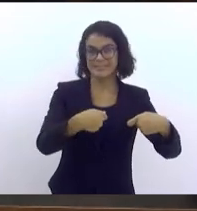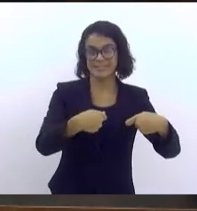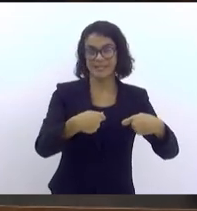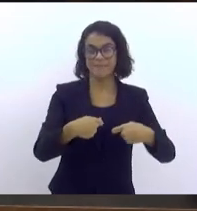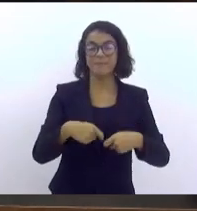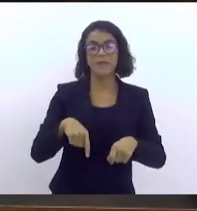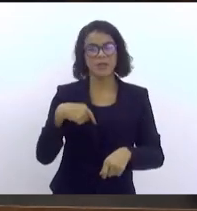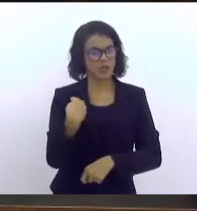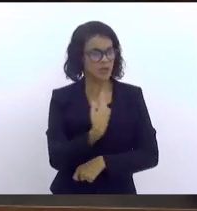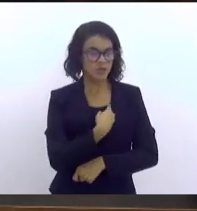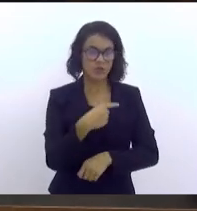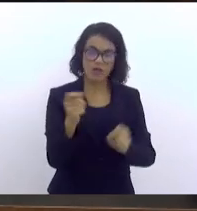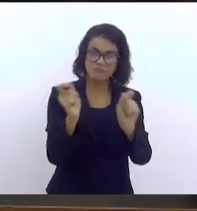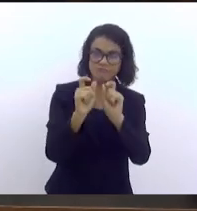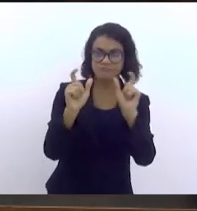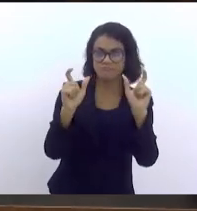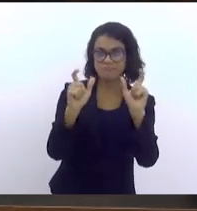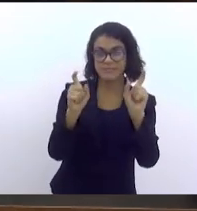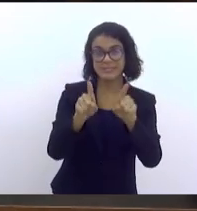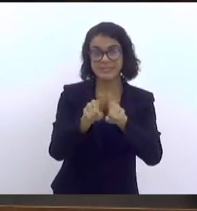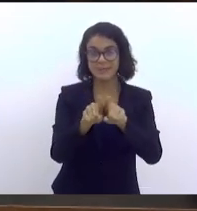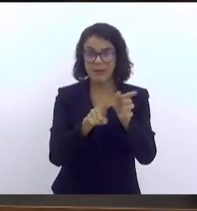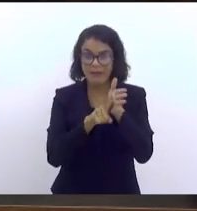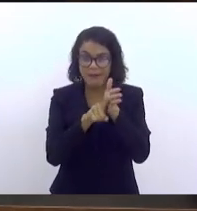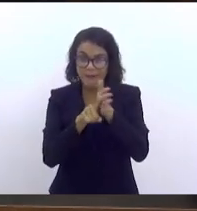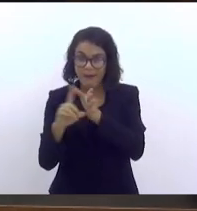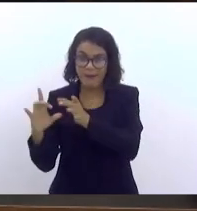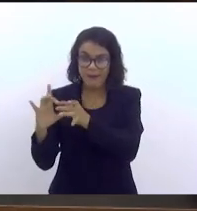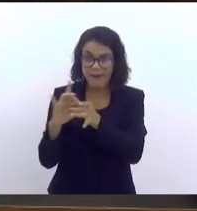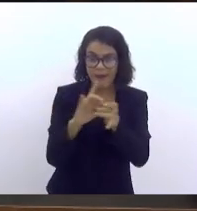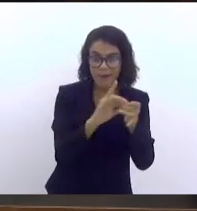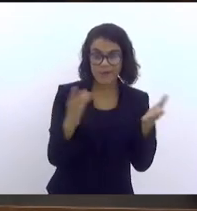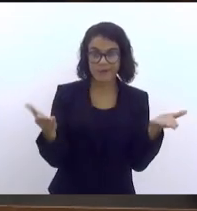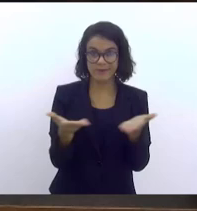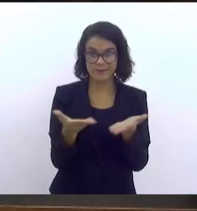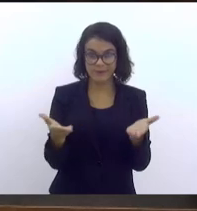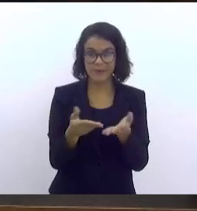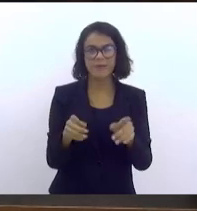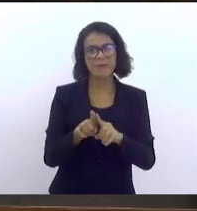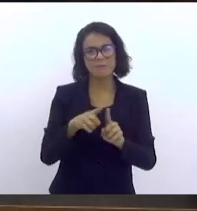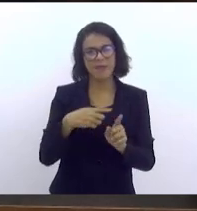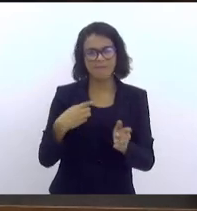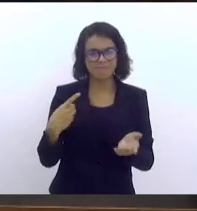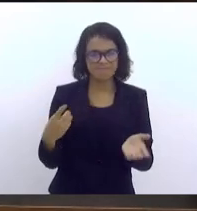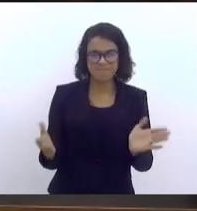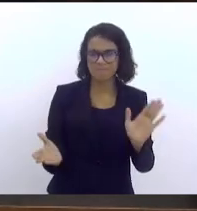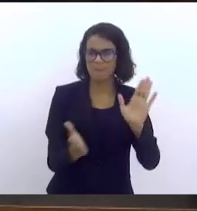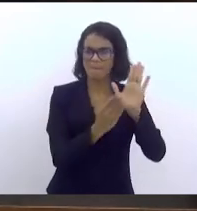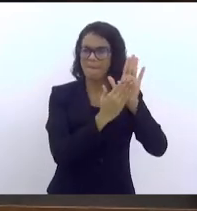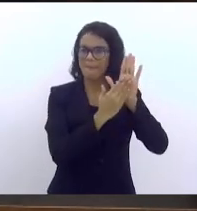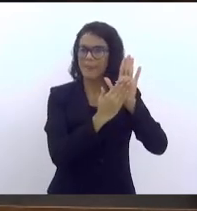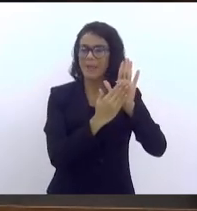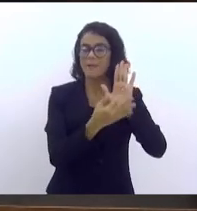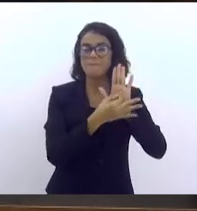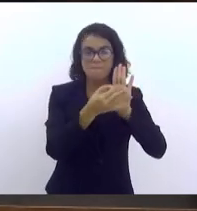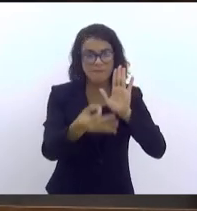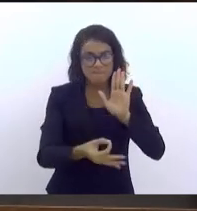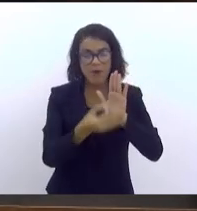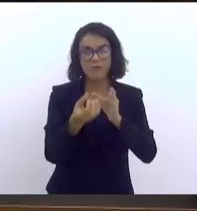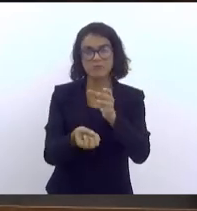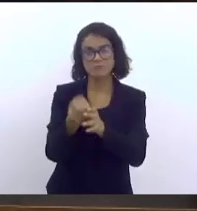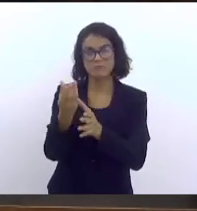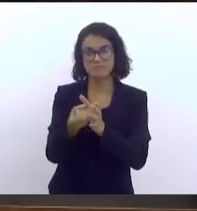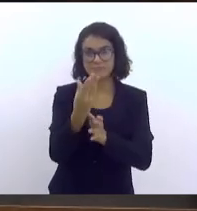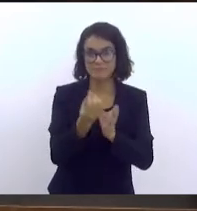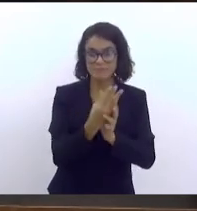estaremos atentos e analisar o contexto atual e nos comprometer com as propostas que surgiram